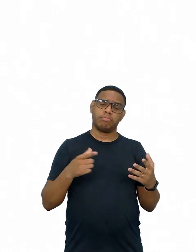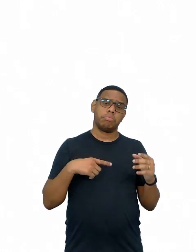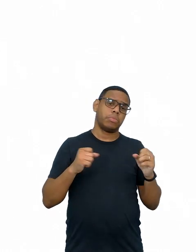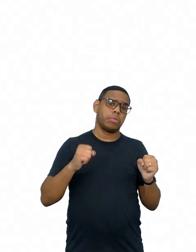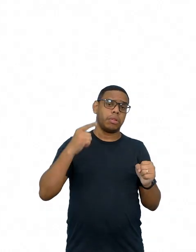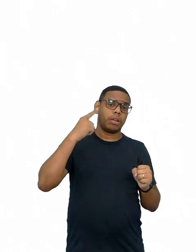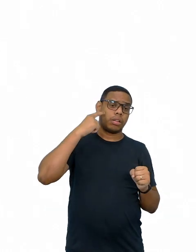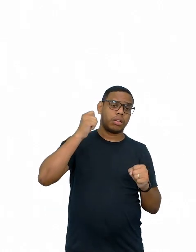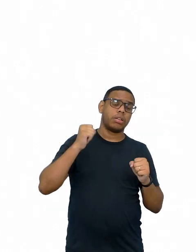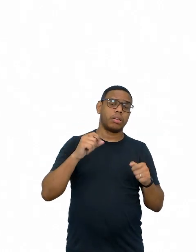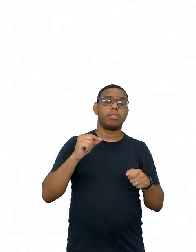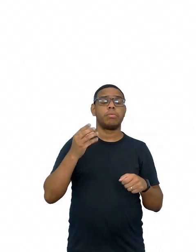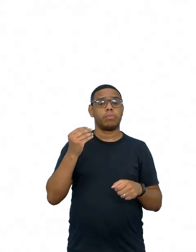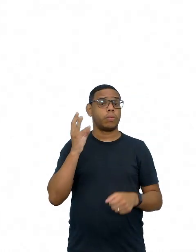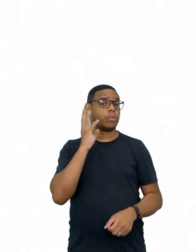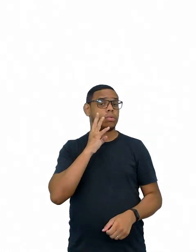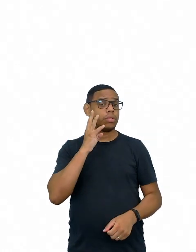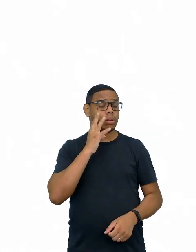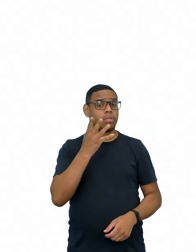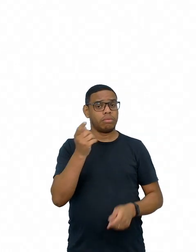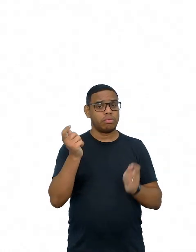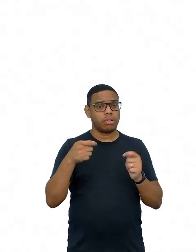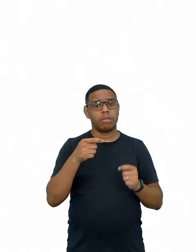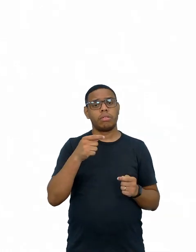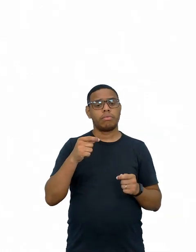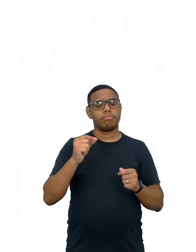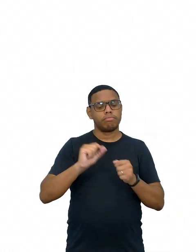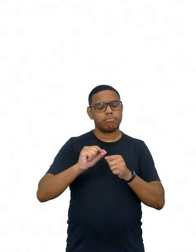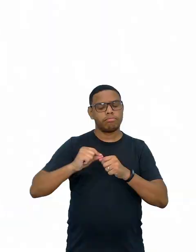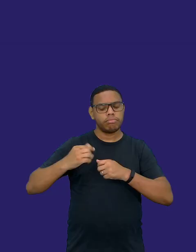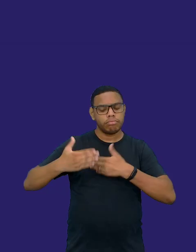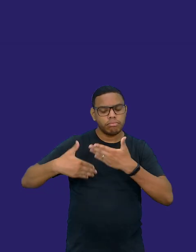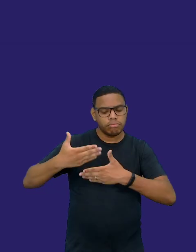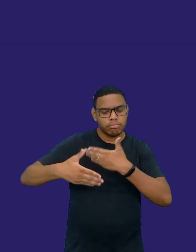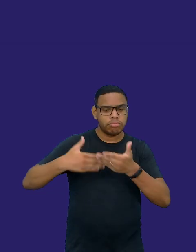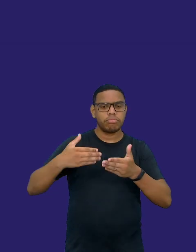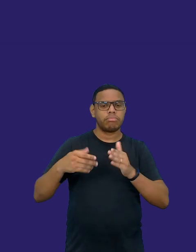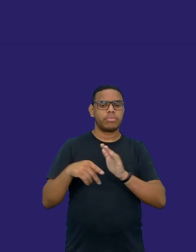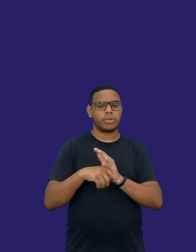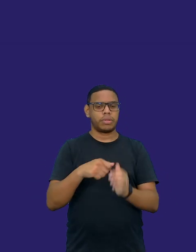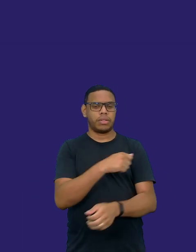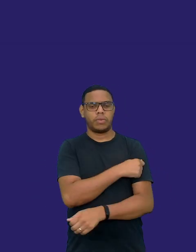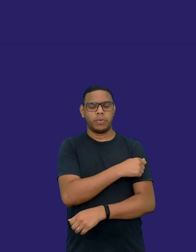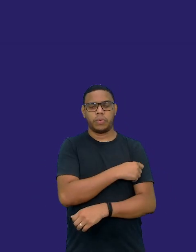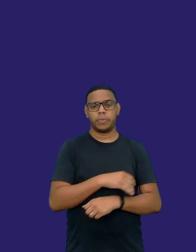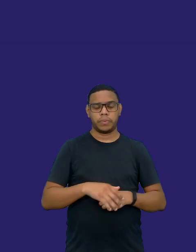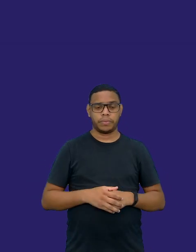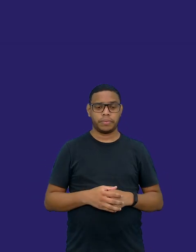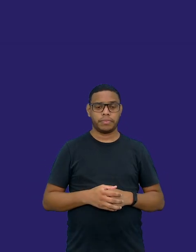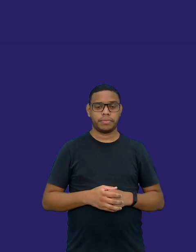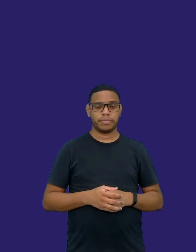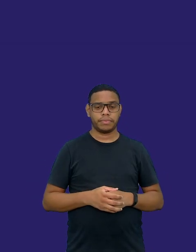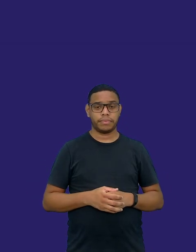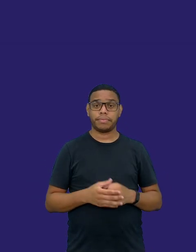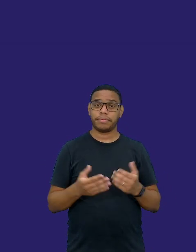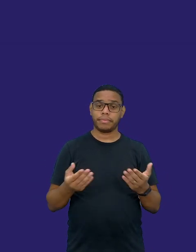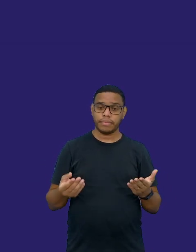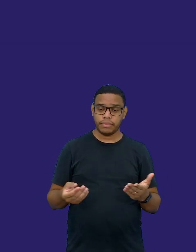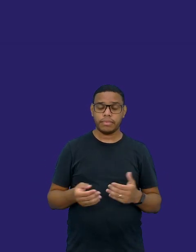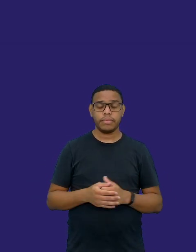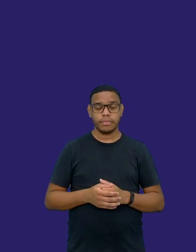fiz. Isso é muito bacana para o desenvolvimento dos nossos estudantes. E